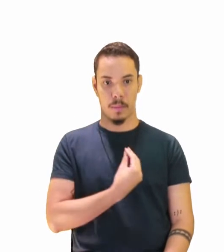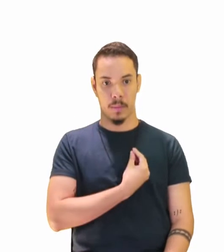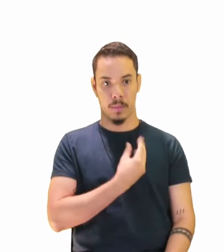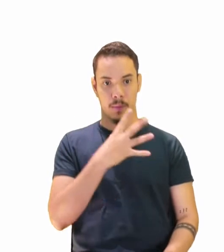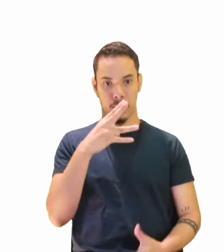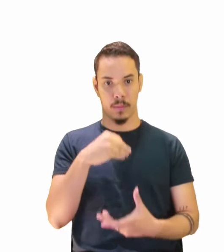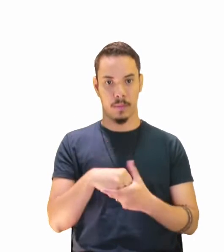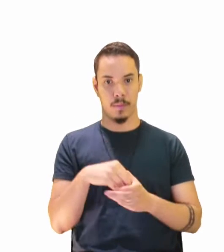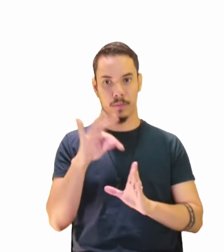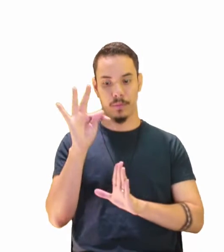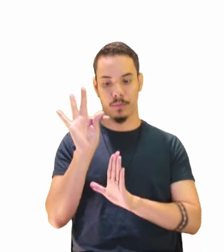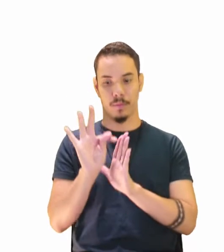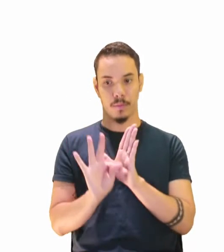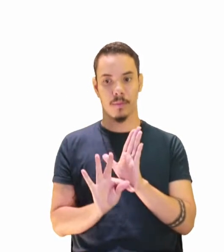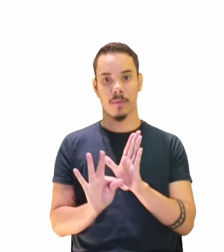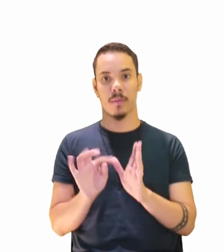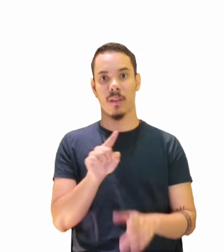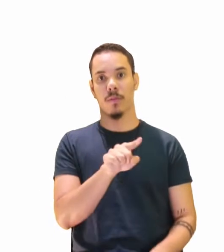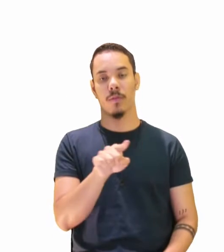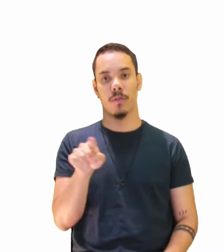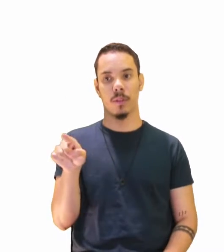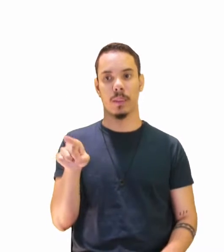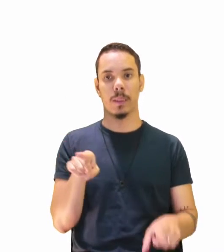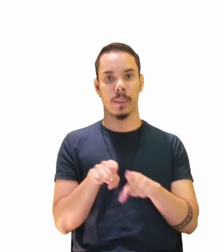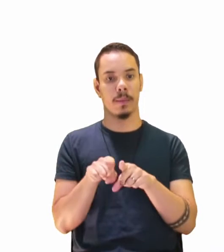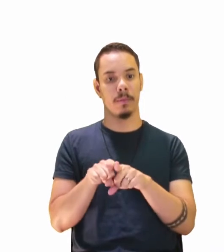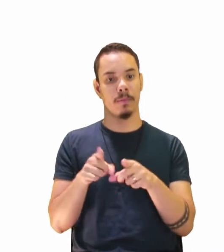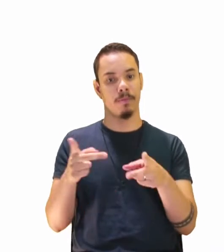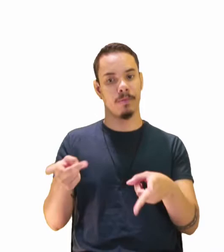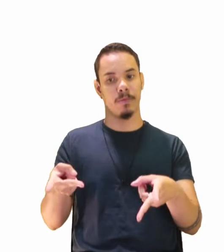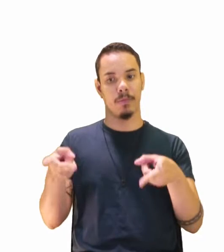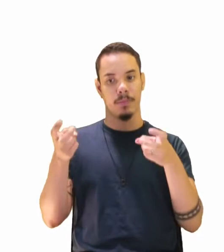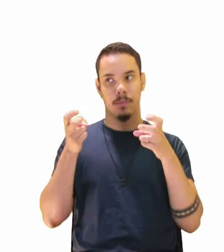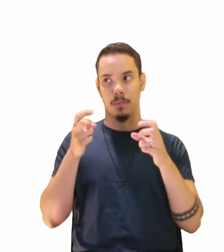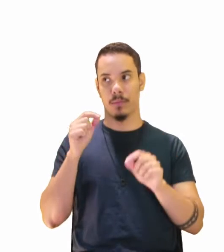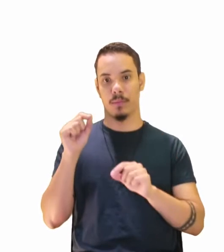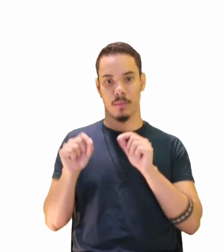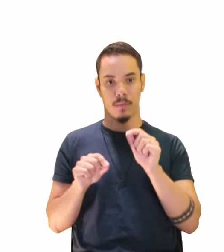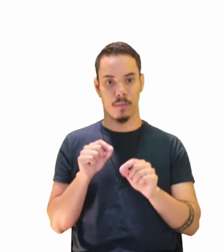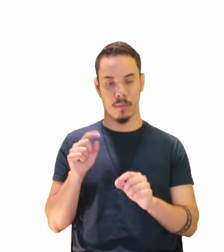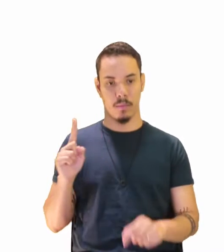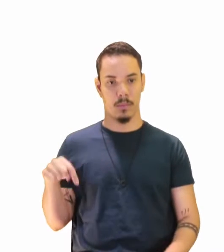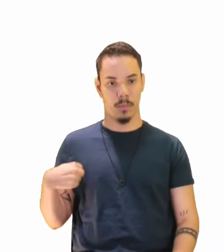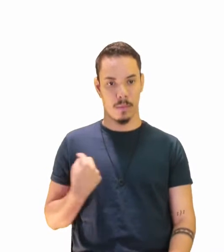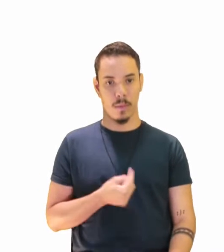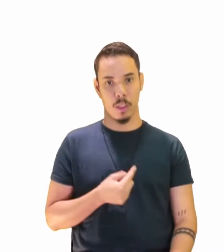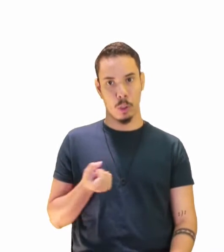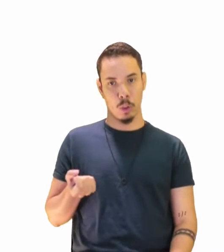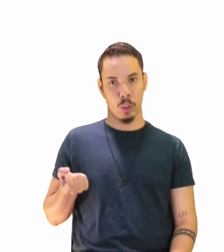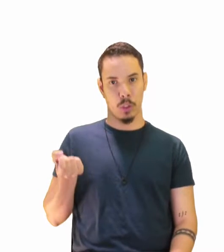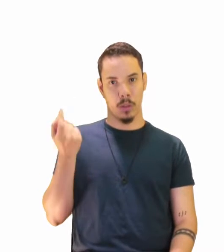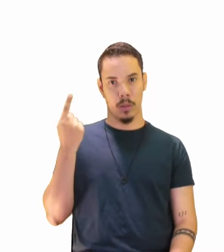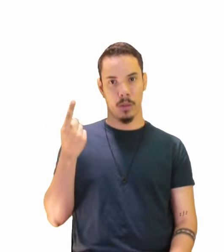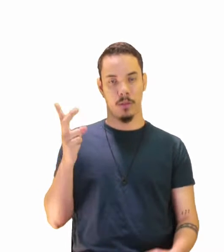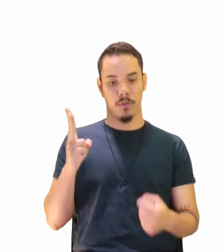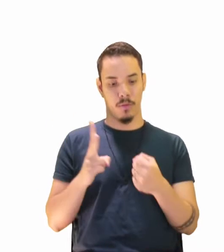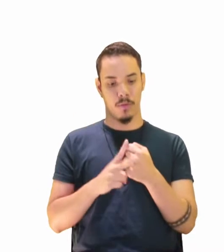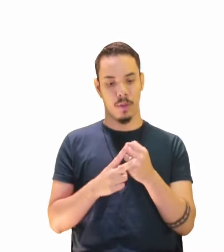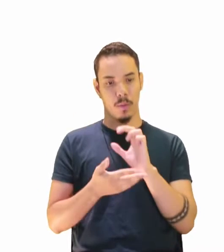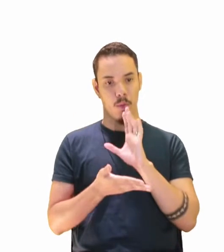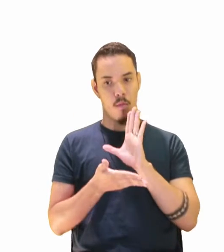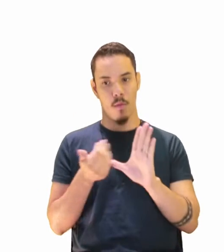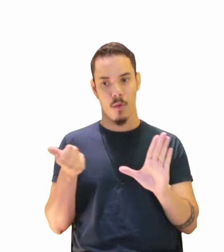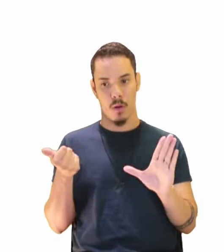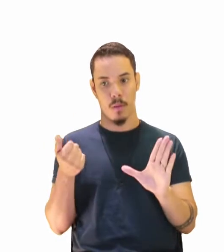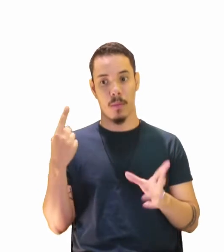No texto. Aí você percebe a questão, a gente era estranha, a omissão do verbo, tá? Porque